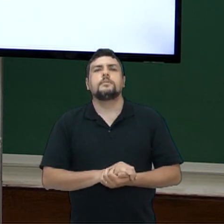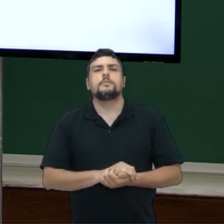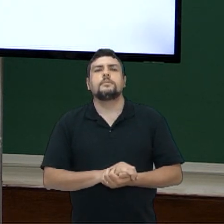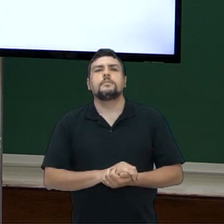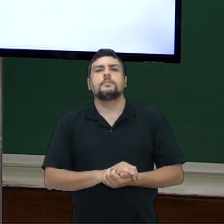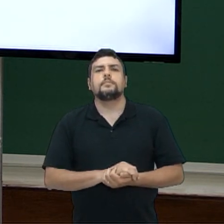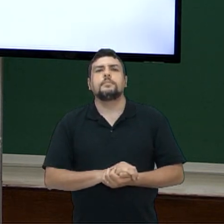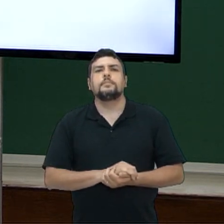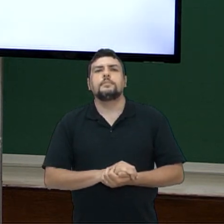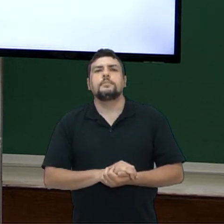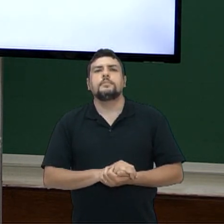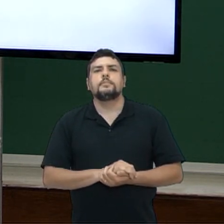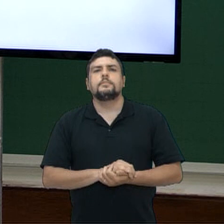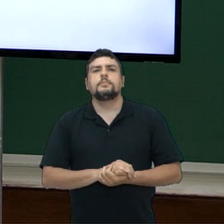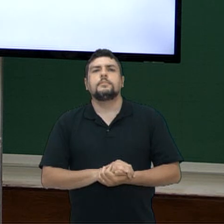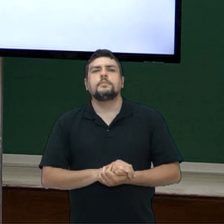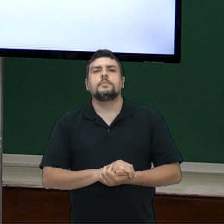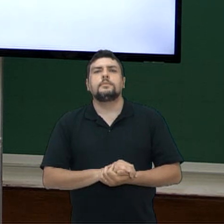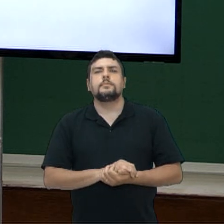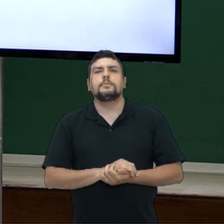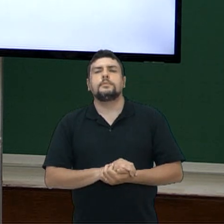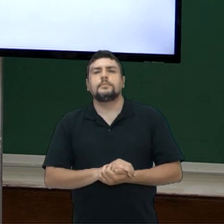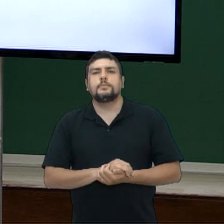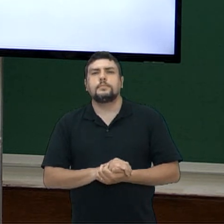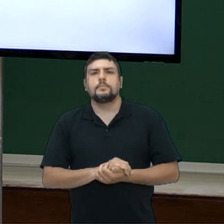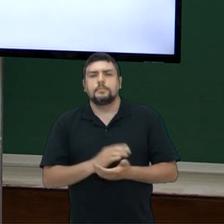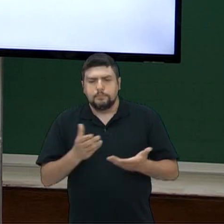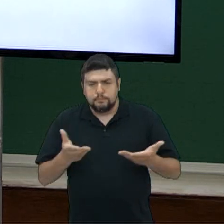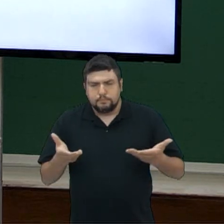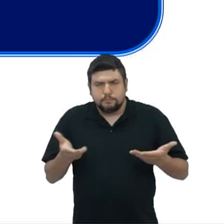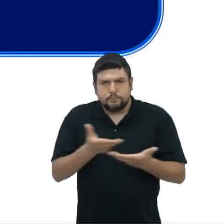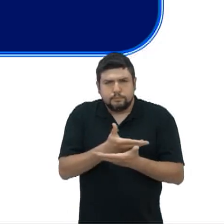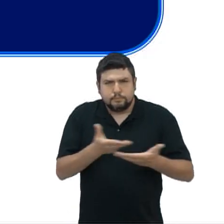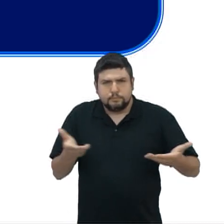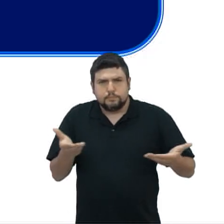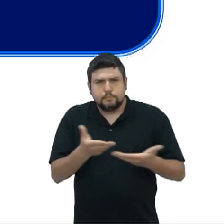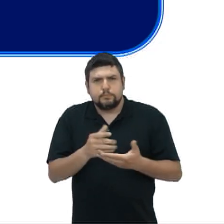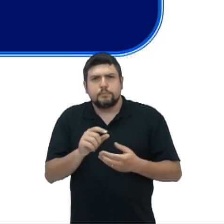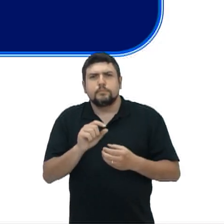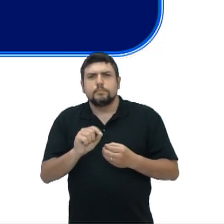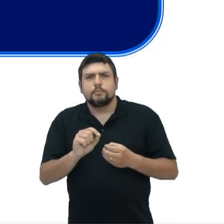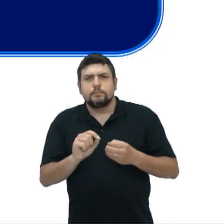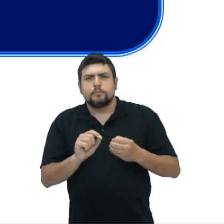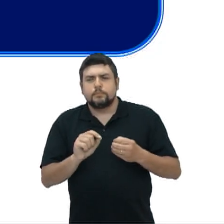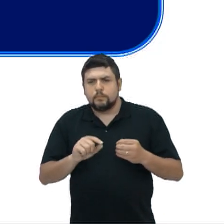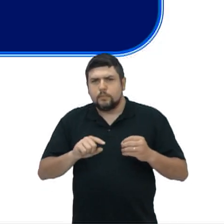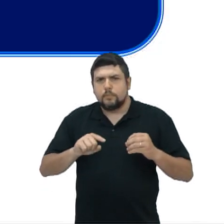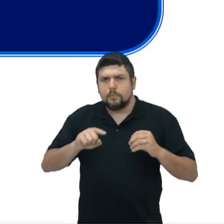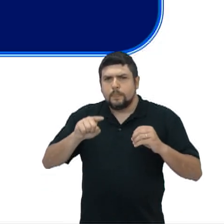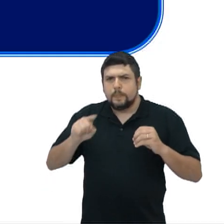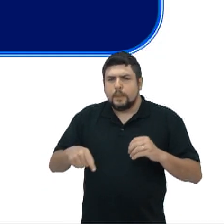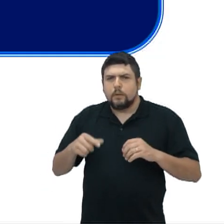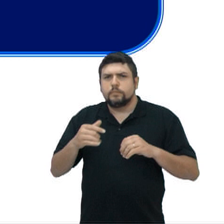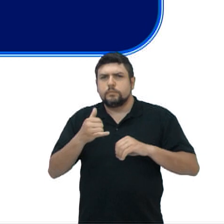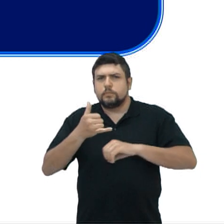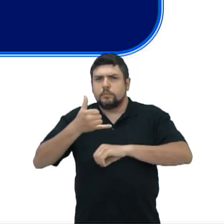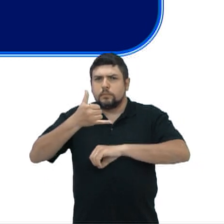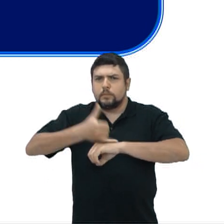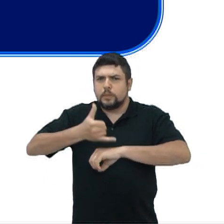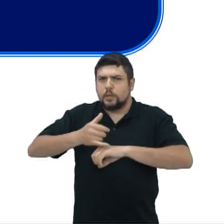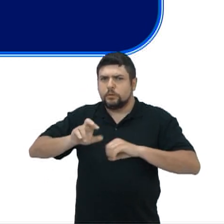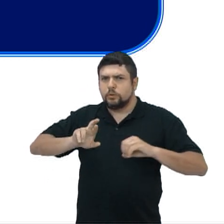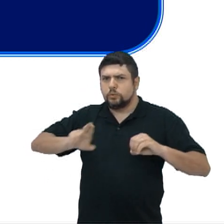Essas ligações, ela acontece entre elementos que não são metálicos, certo? A galera que está lá